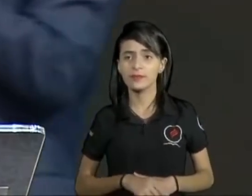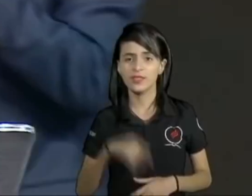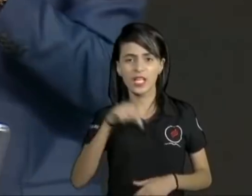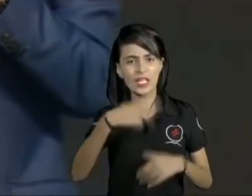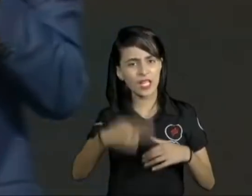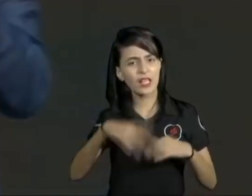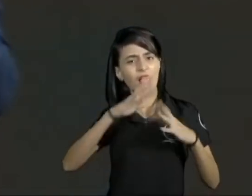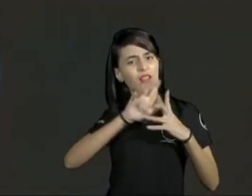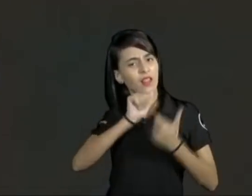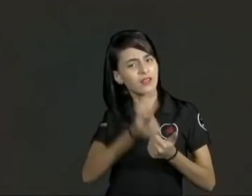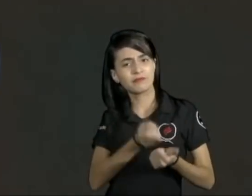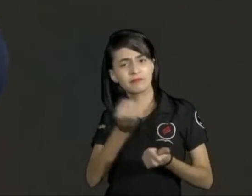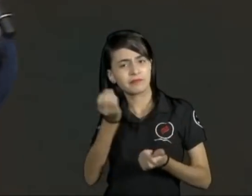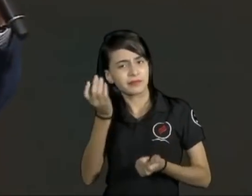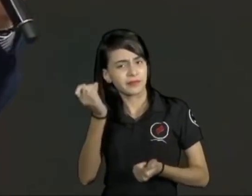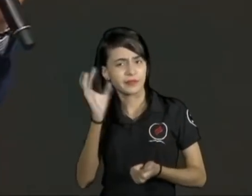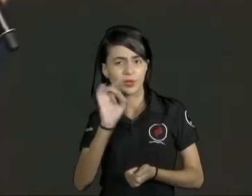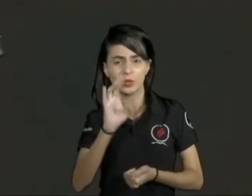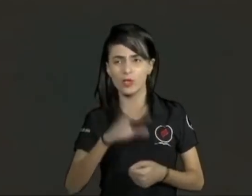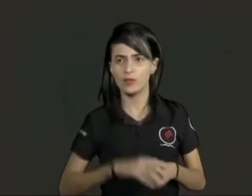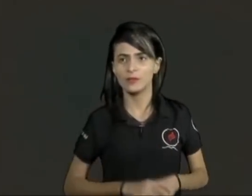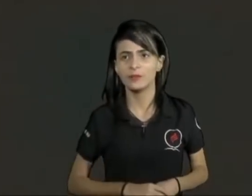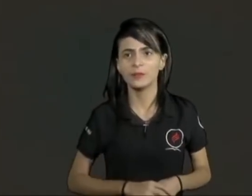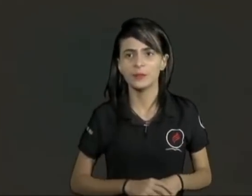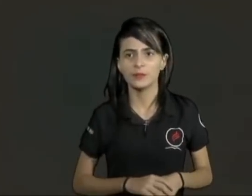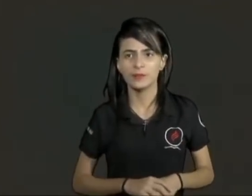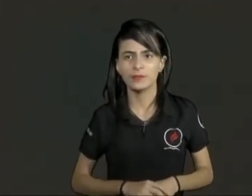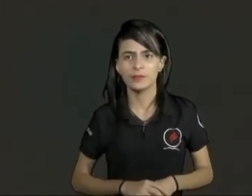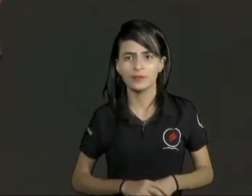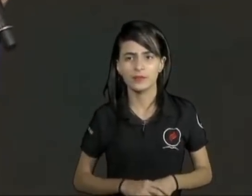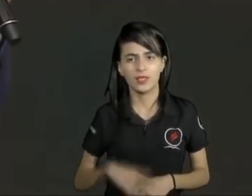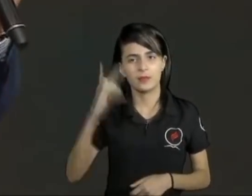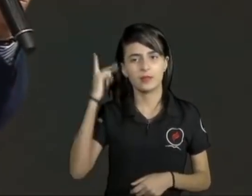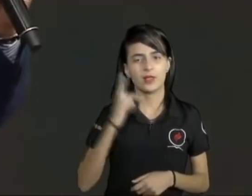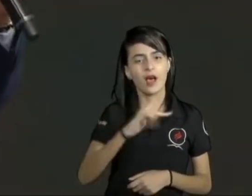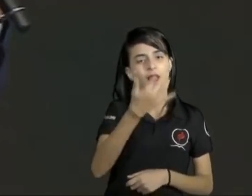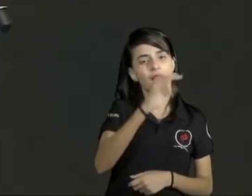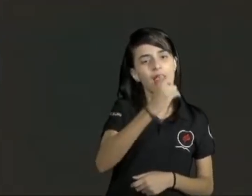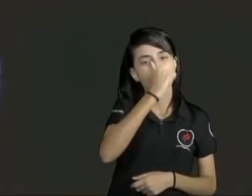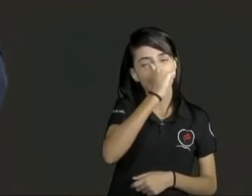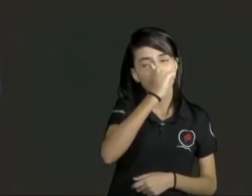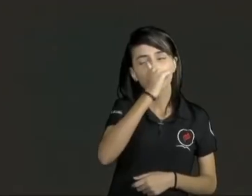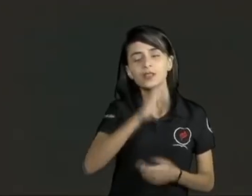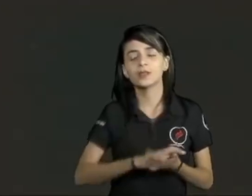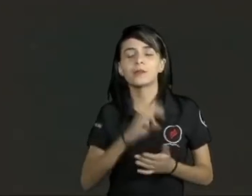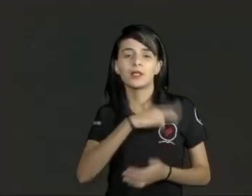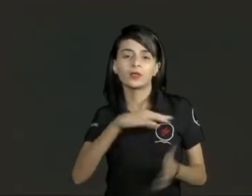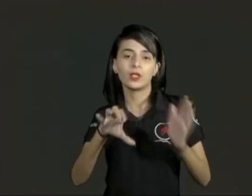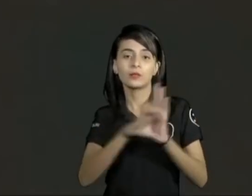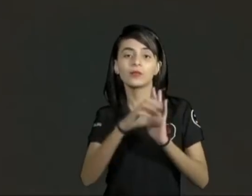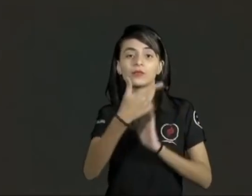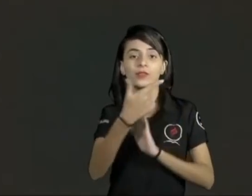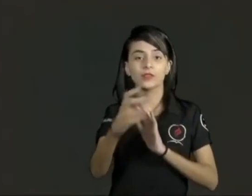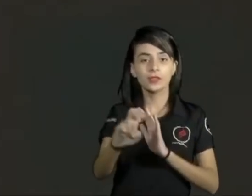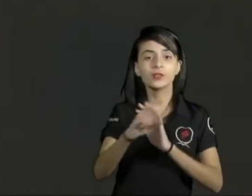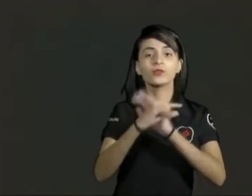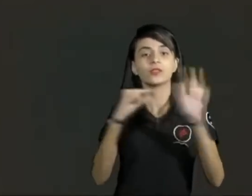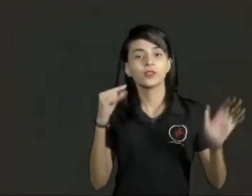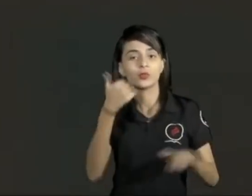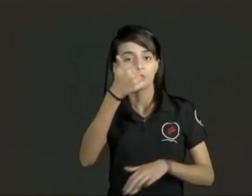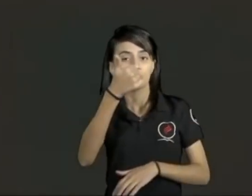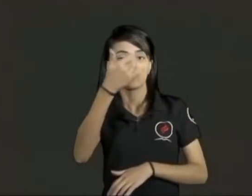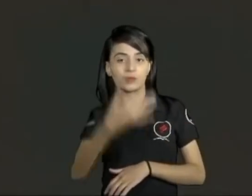passagem aqui Oi e a Parábola das Dez Virgens em Mateus capítulo 25 do